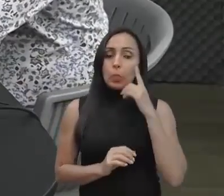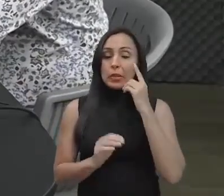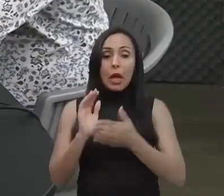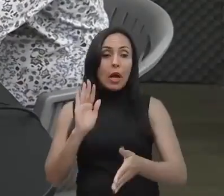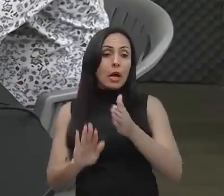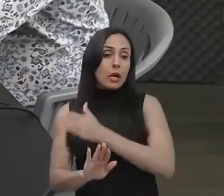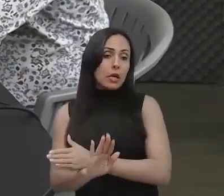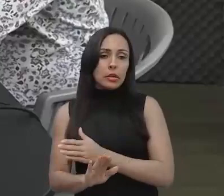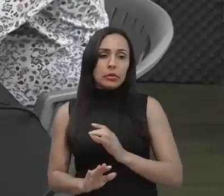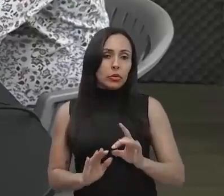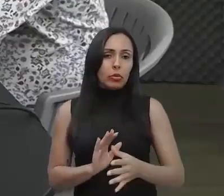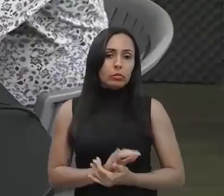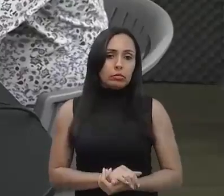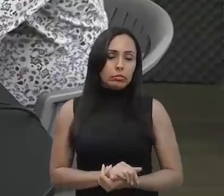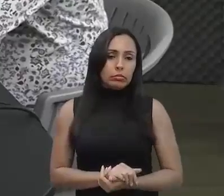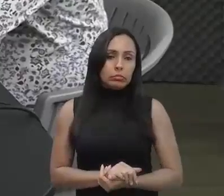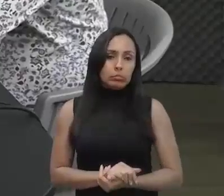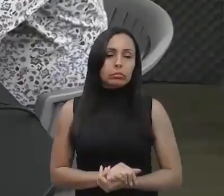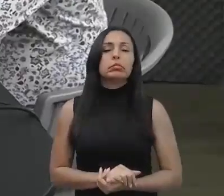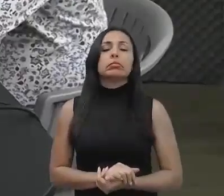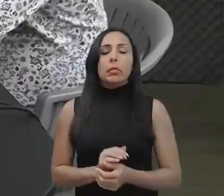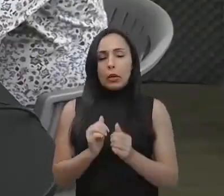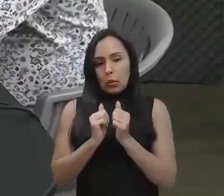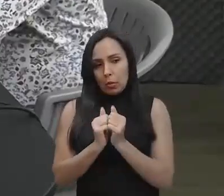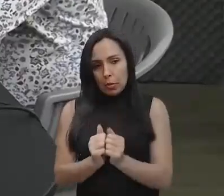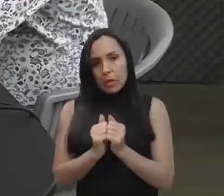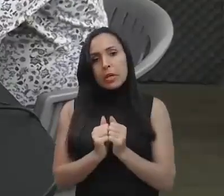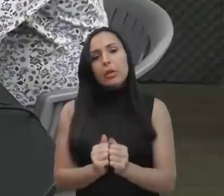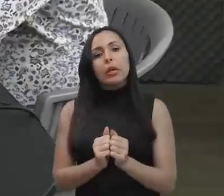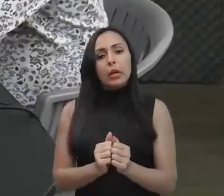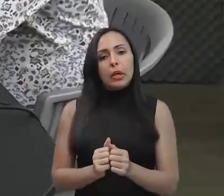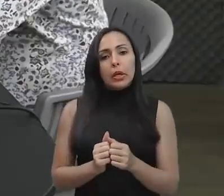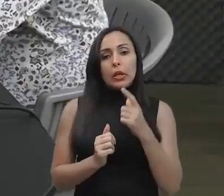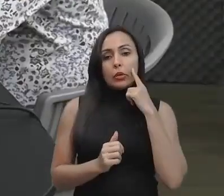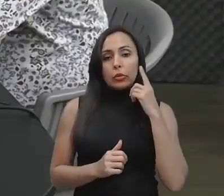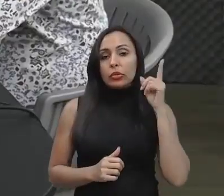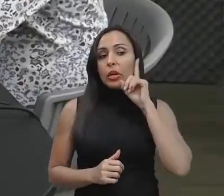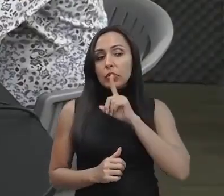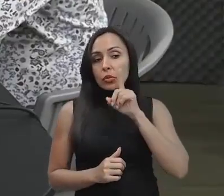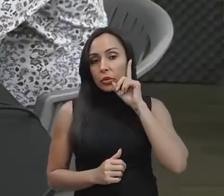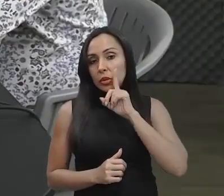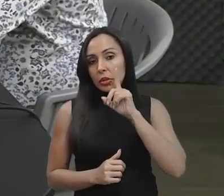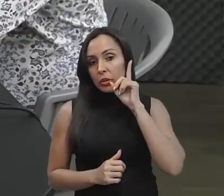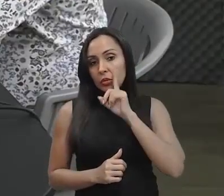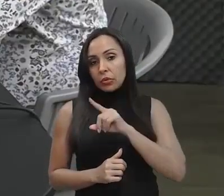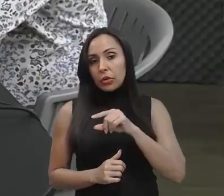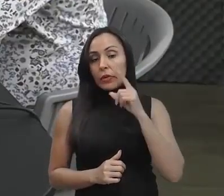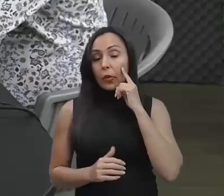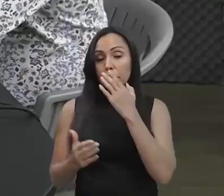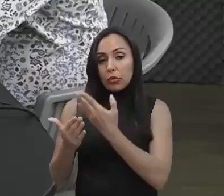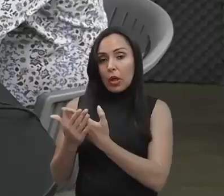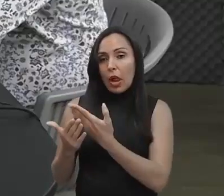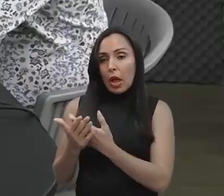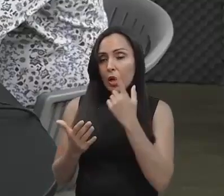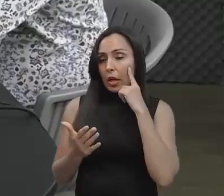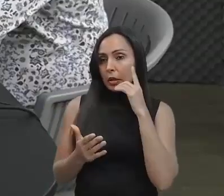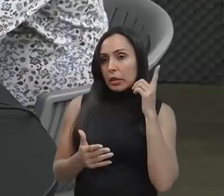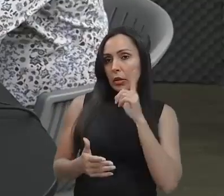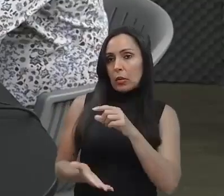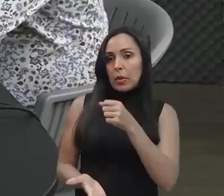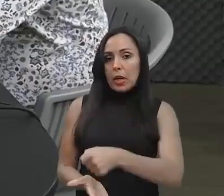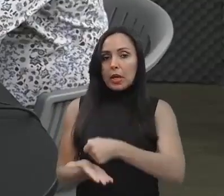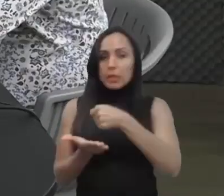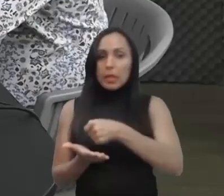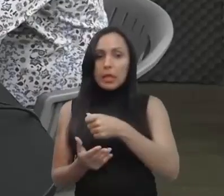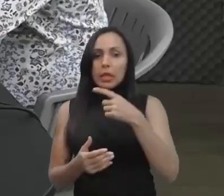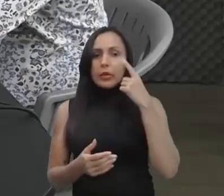acompanhar alguém lá acompanhei acompanhei o menino que ele foi paraos Estados Unidos passou um intercâmbio lá ganhou bolsa Aí depois do intercâmbio ele ainda ficou um